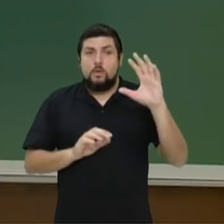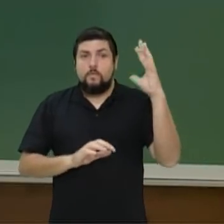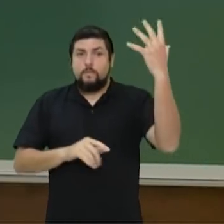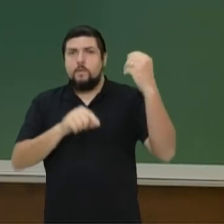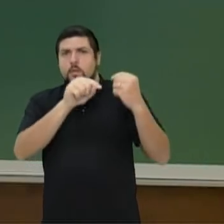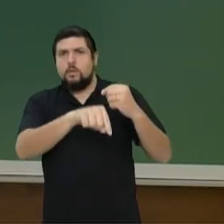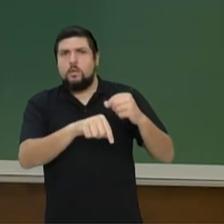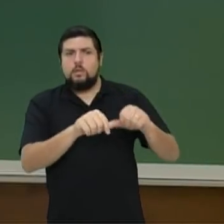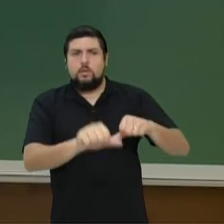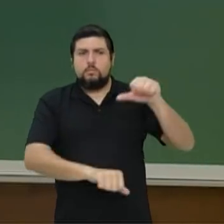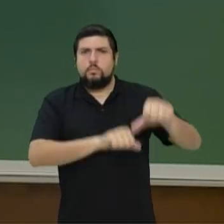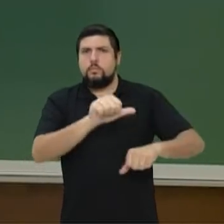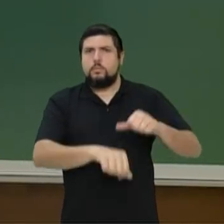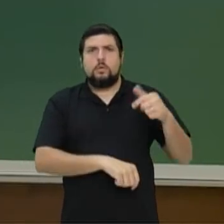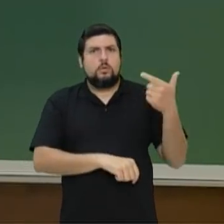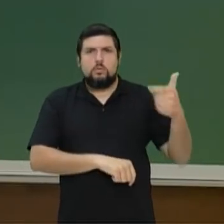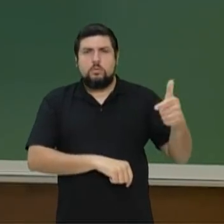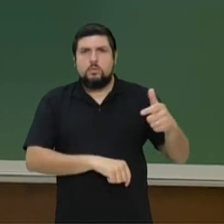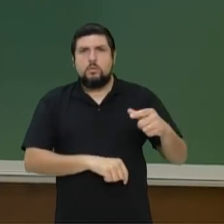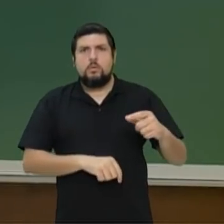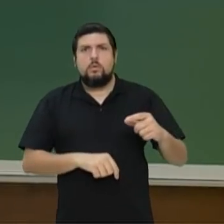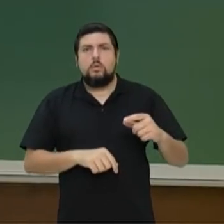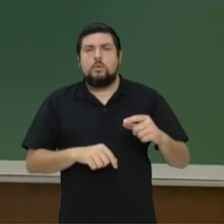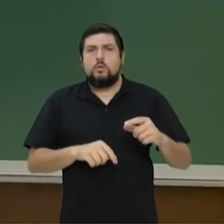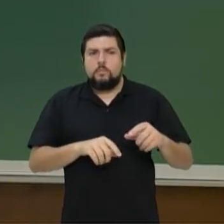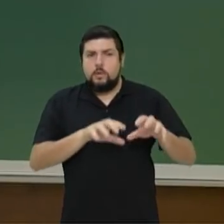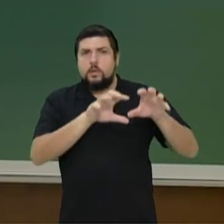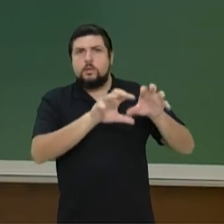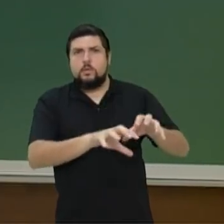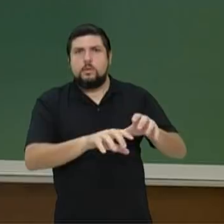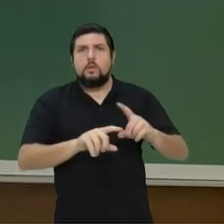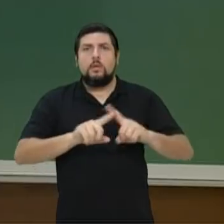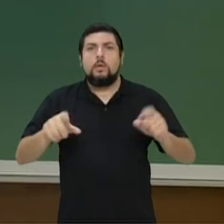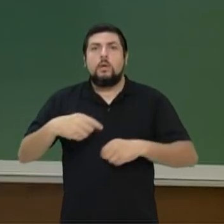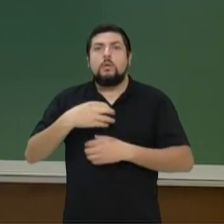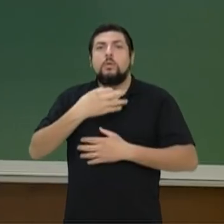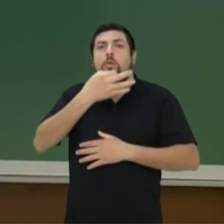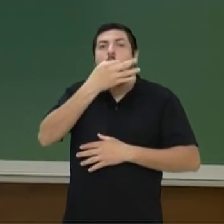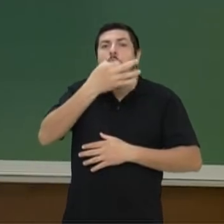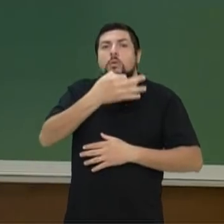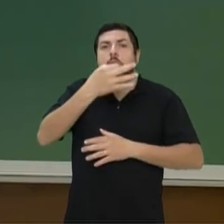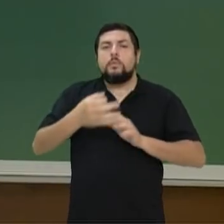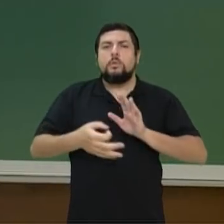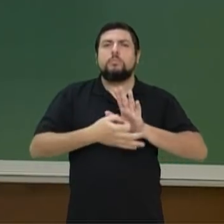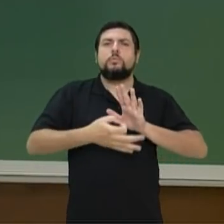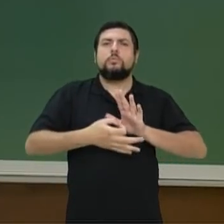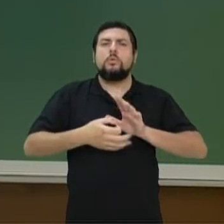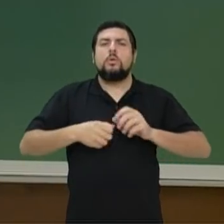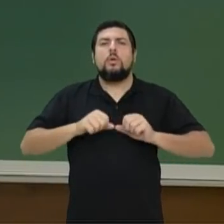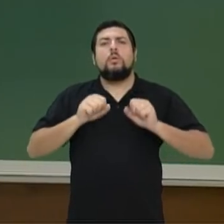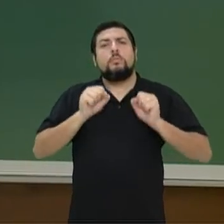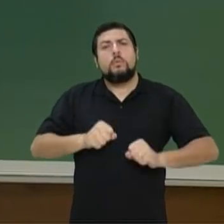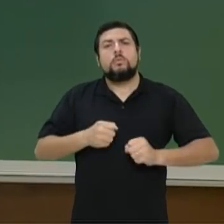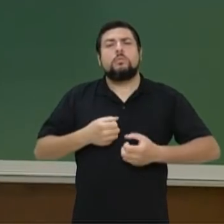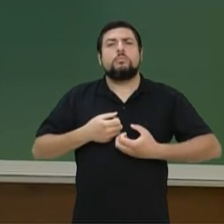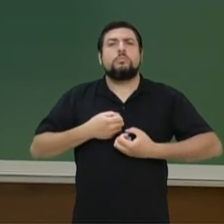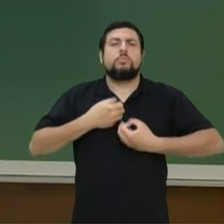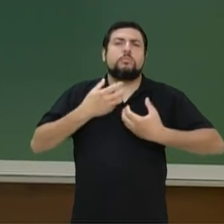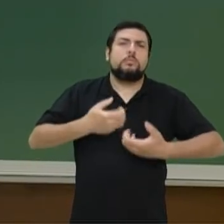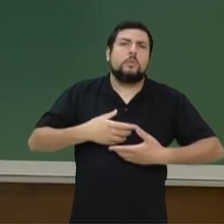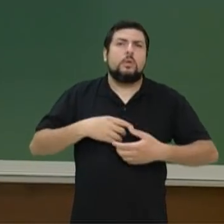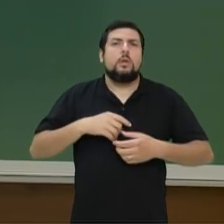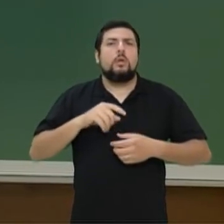ser mudado, é aquilo e ponto. Enquanto que a opinião eu posso expressar ali o